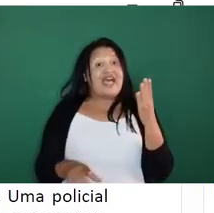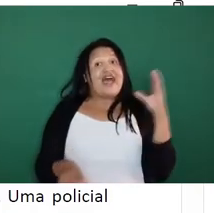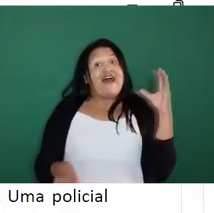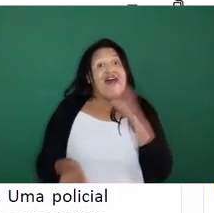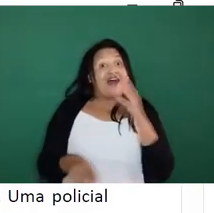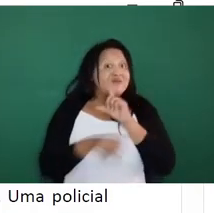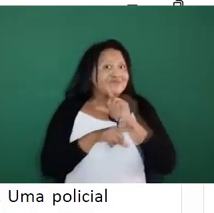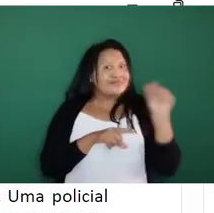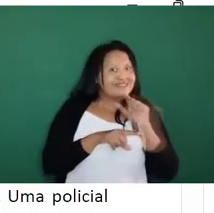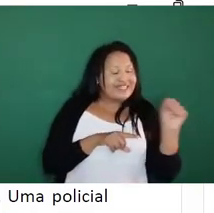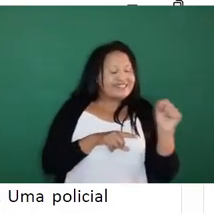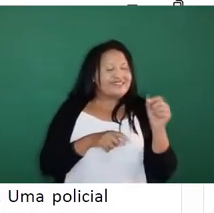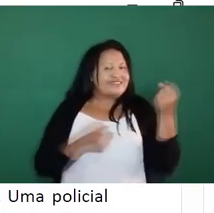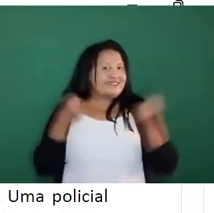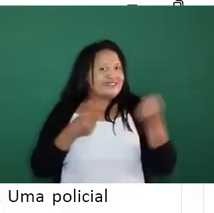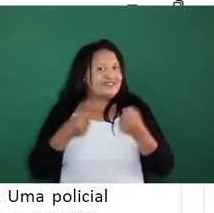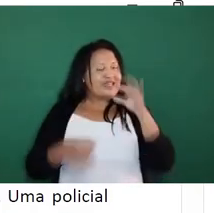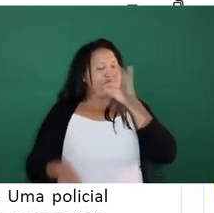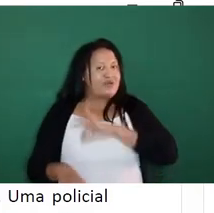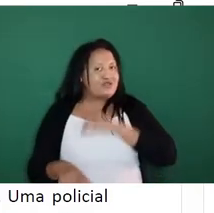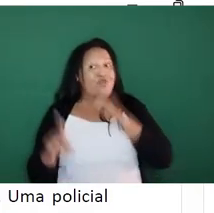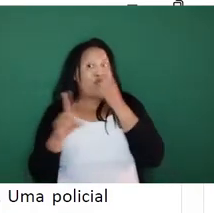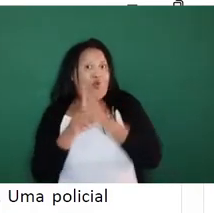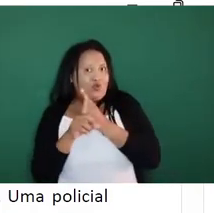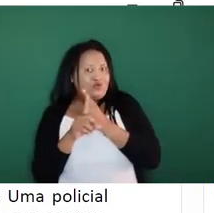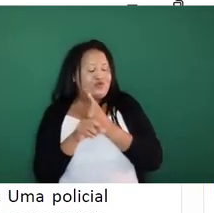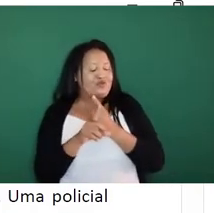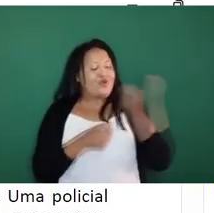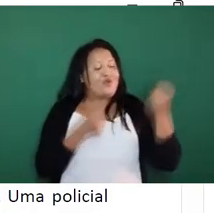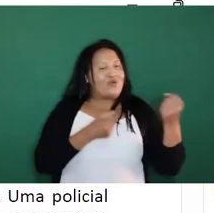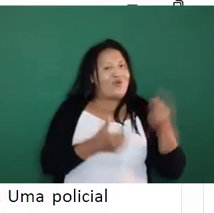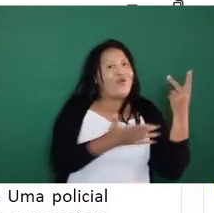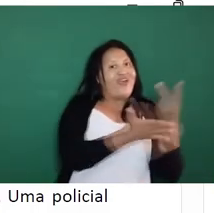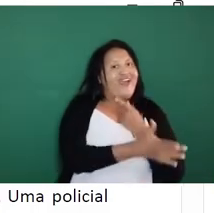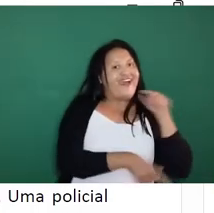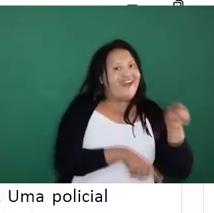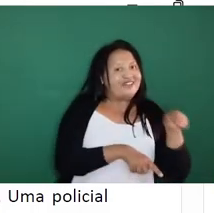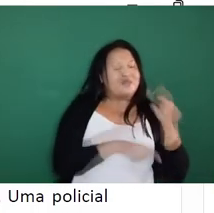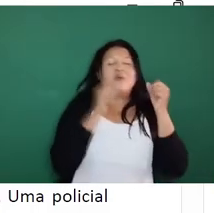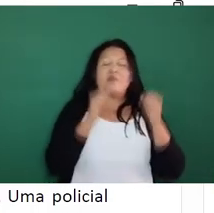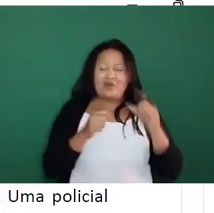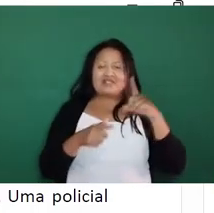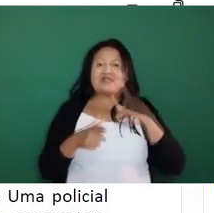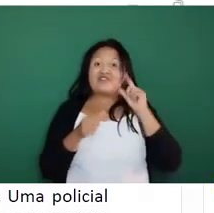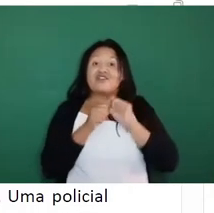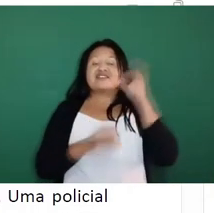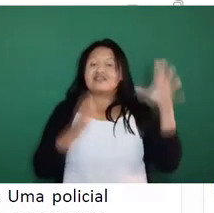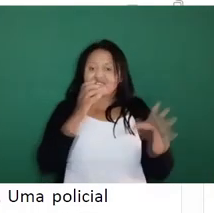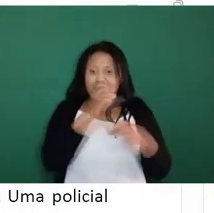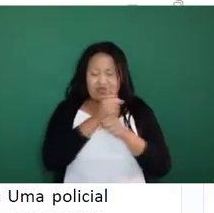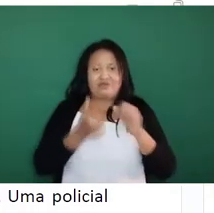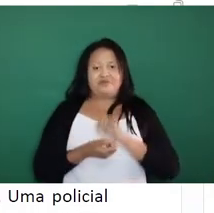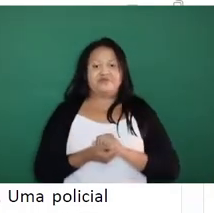da policial no momento de encontro com infrator a gente pode também fazer essa resolução